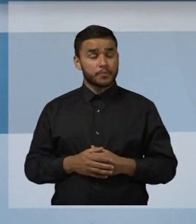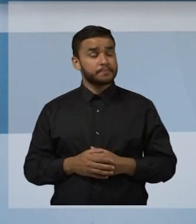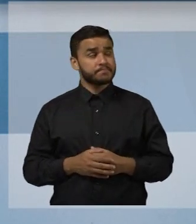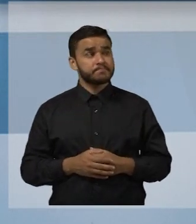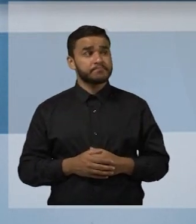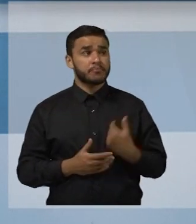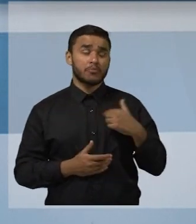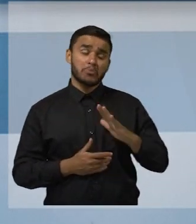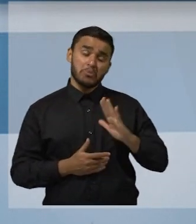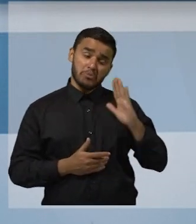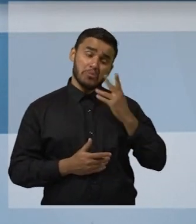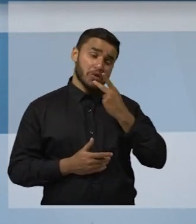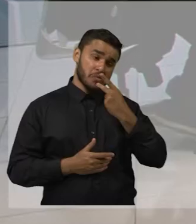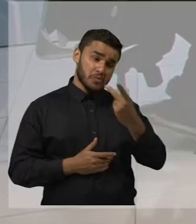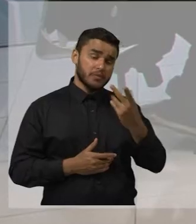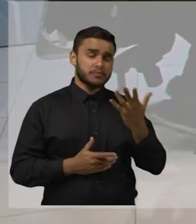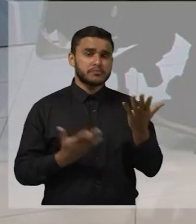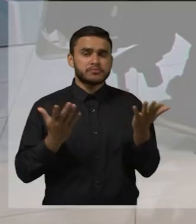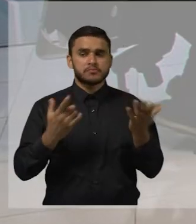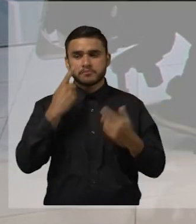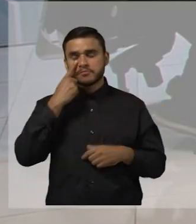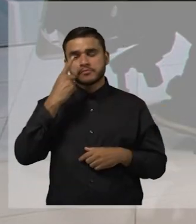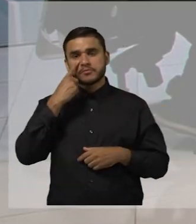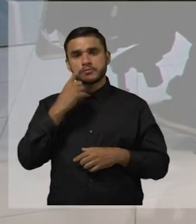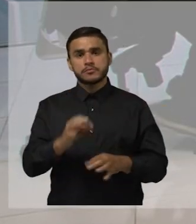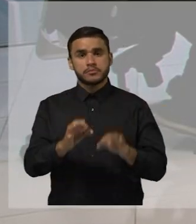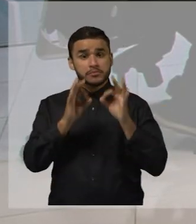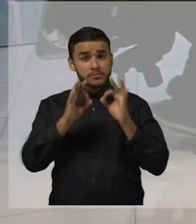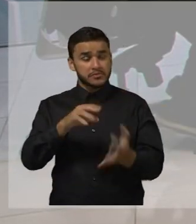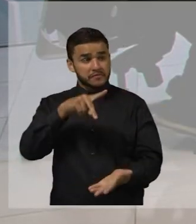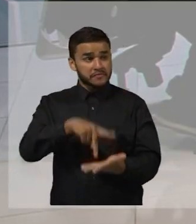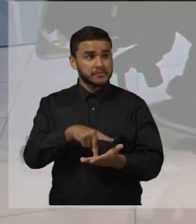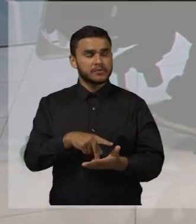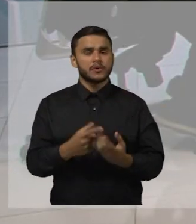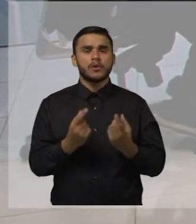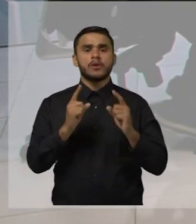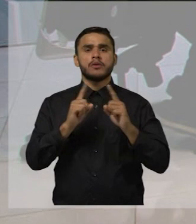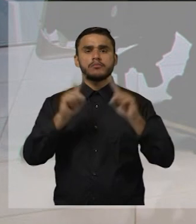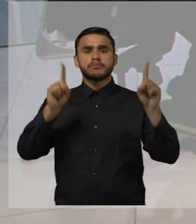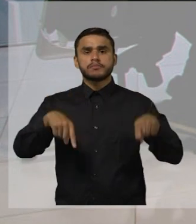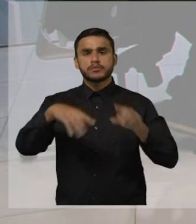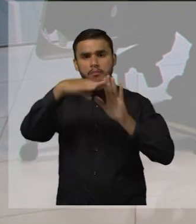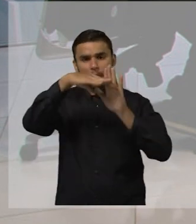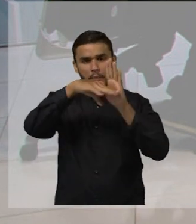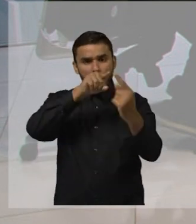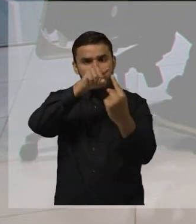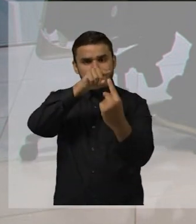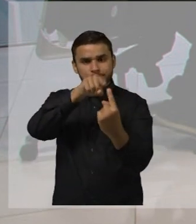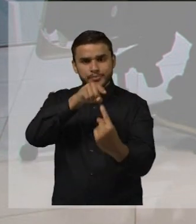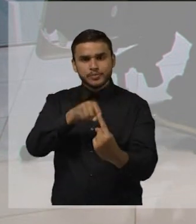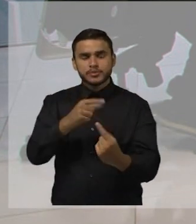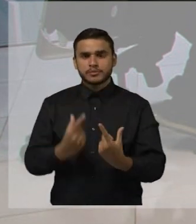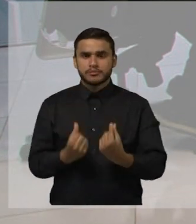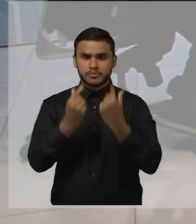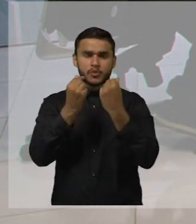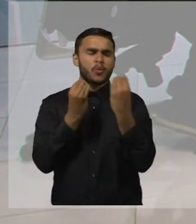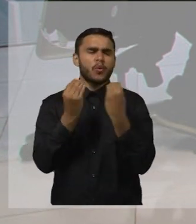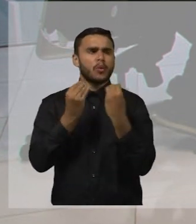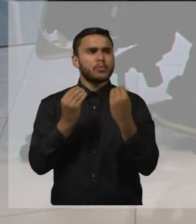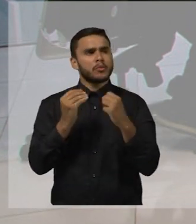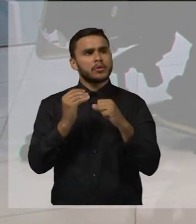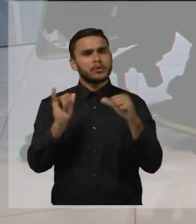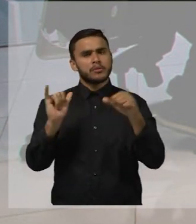Eu, particularmente, ainda aguardo qual seria a conformação do plano